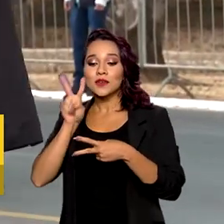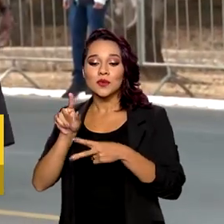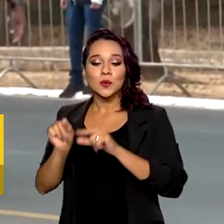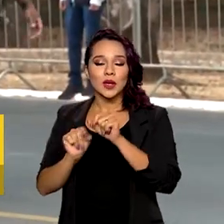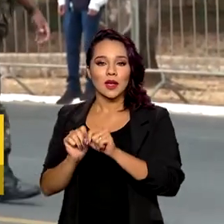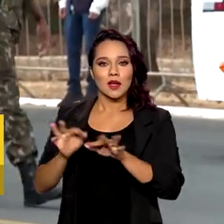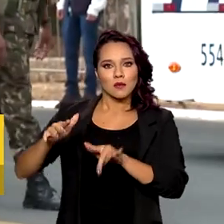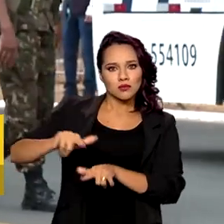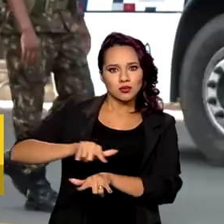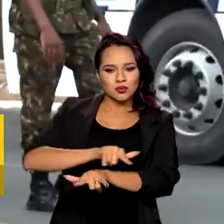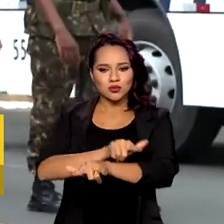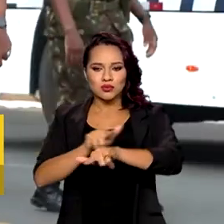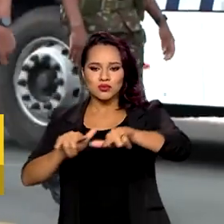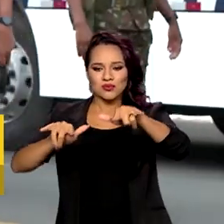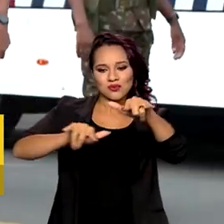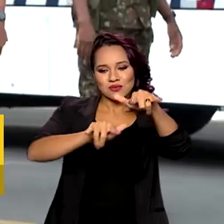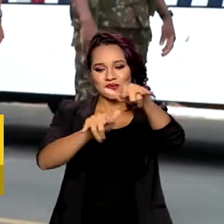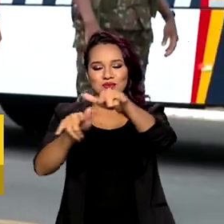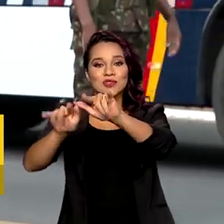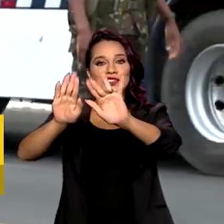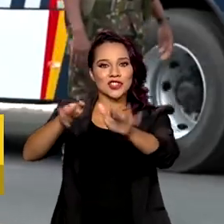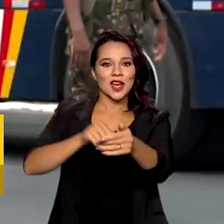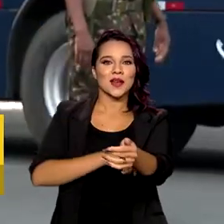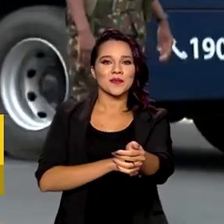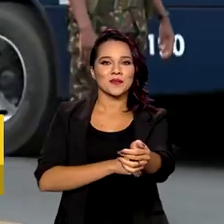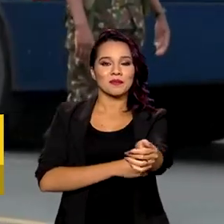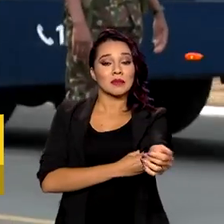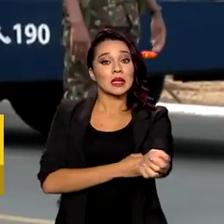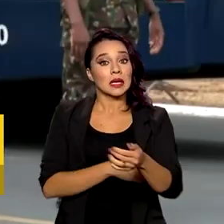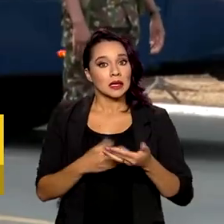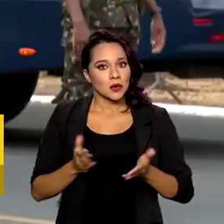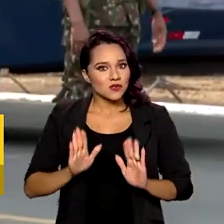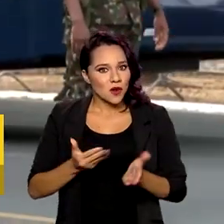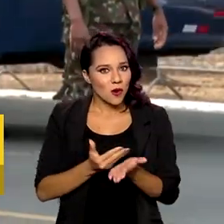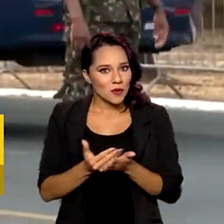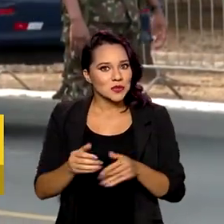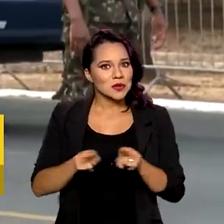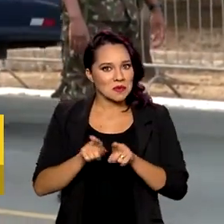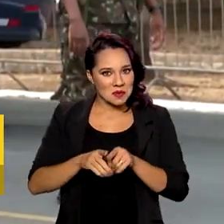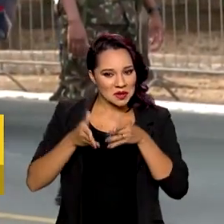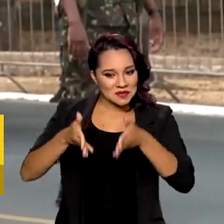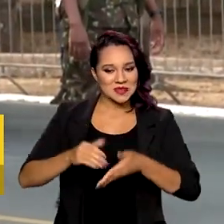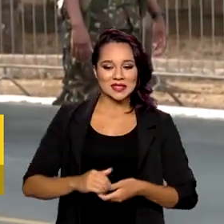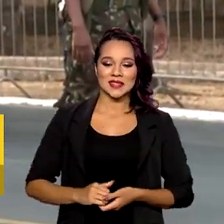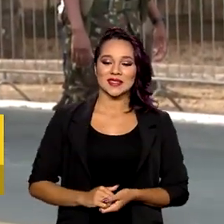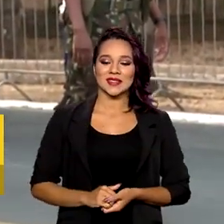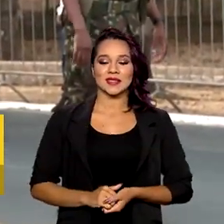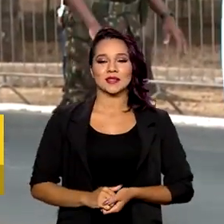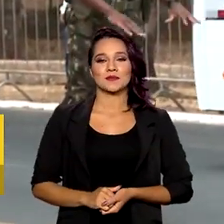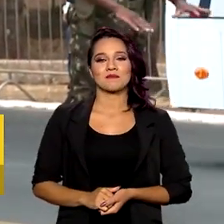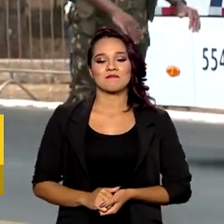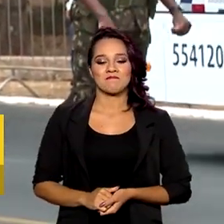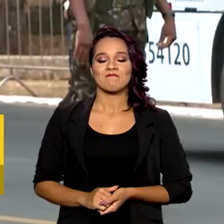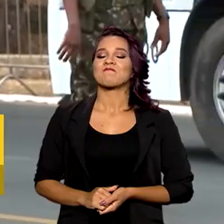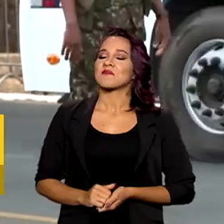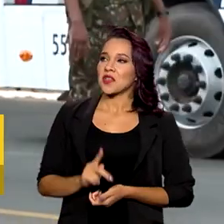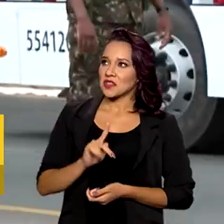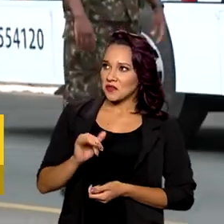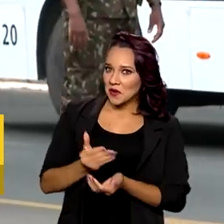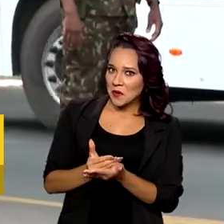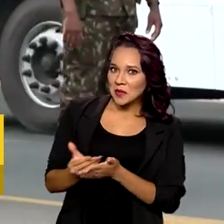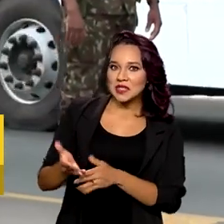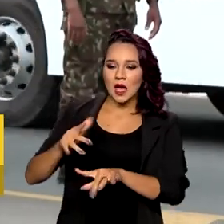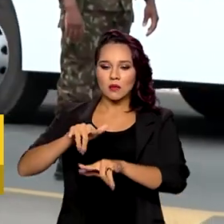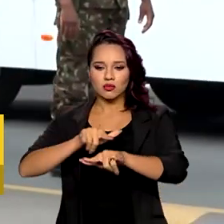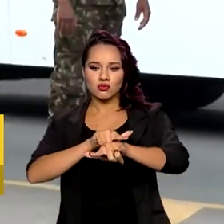a esquadrilha no ar, já voando. Então, já começamos também essa participação. Excelente, maravilha. Já vão se posicionando para